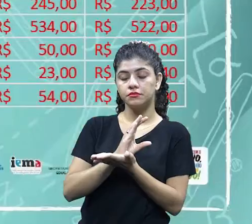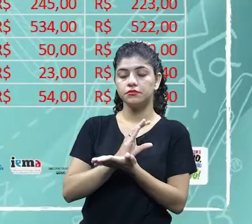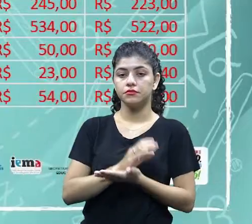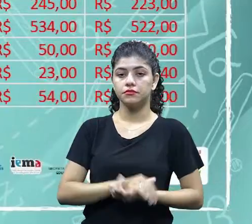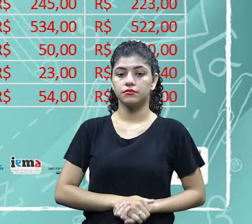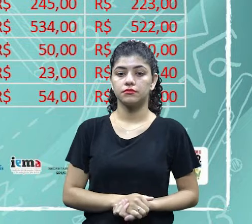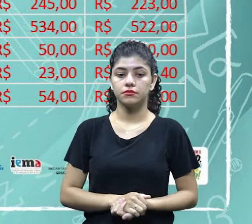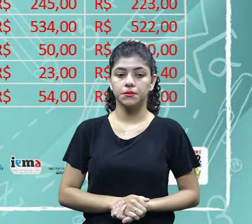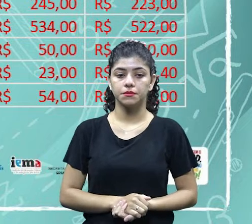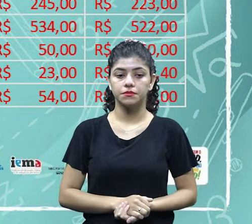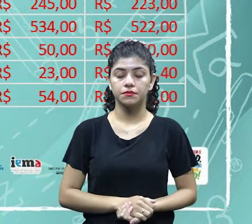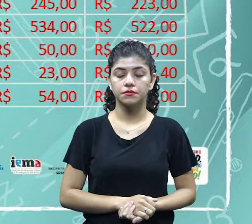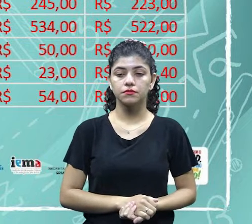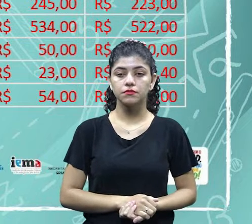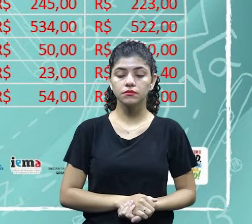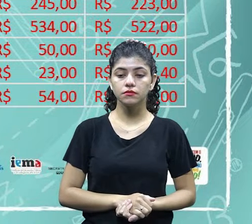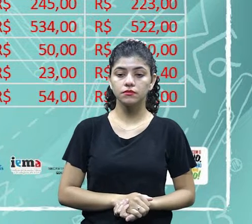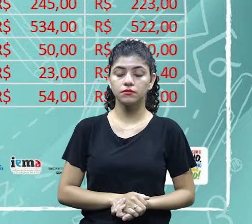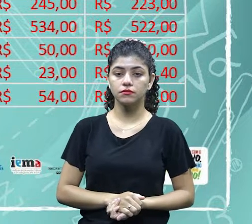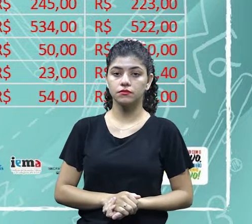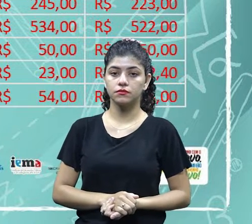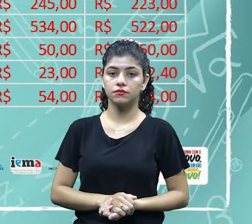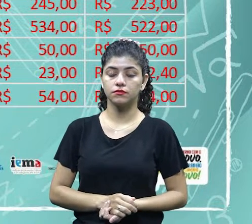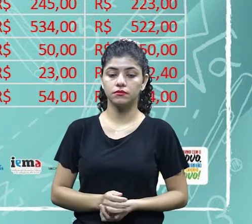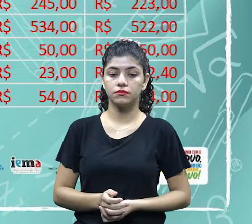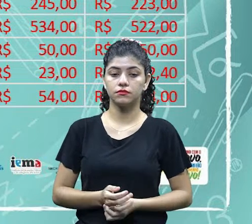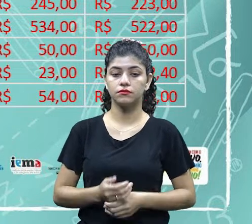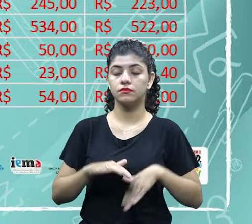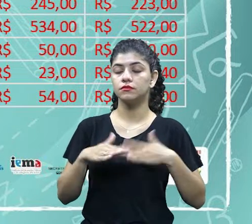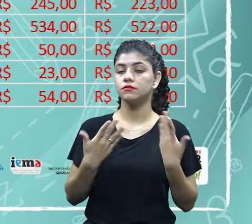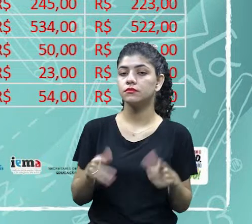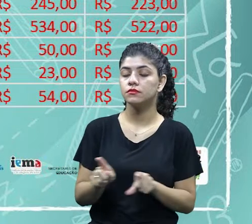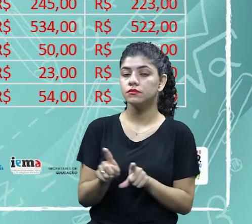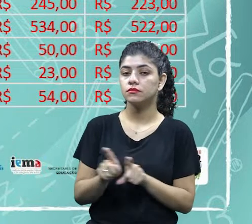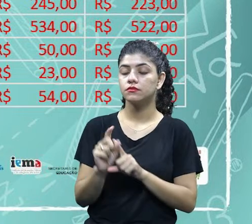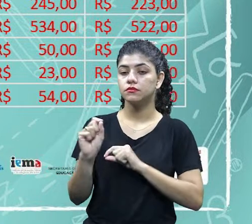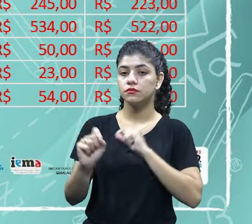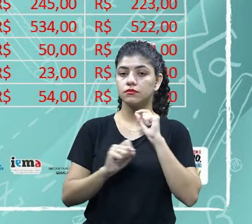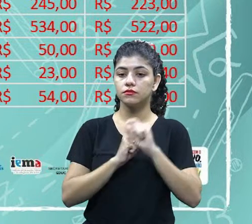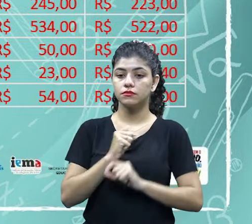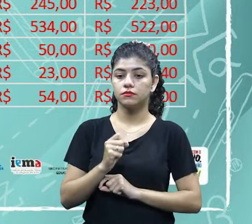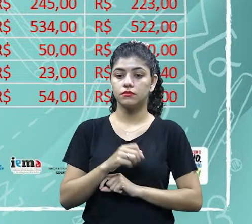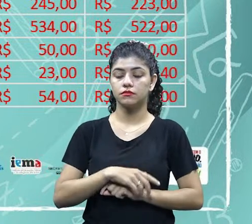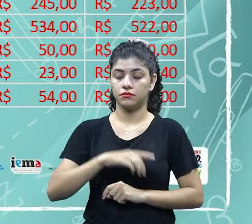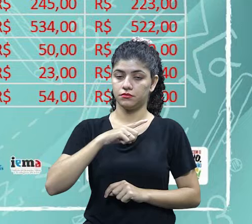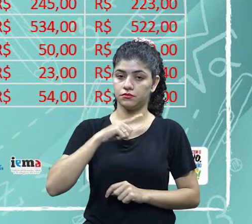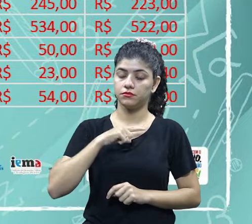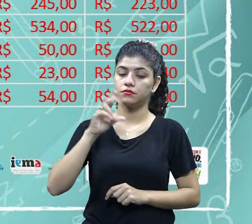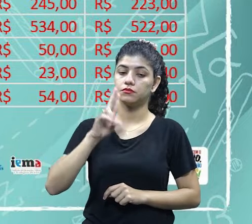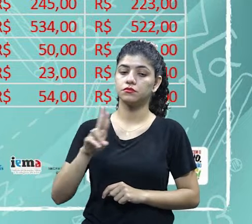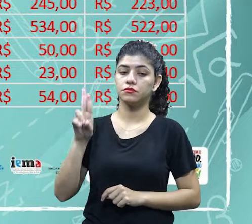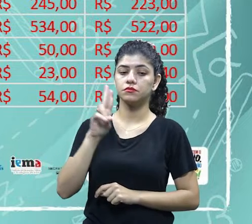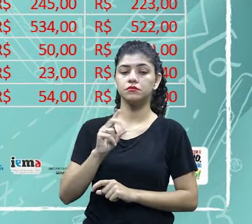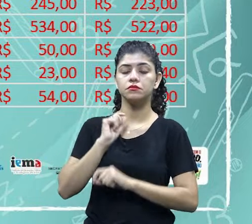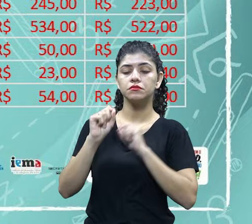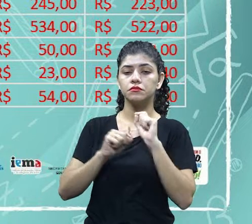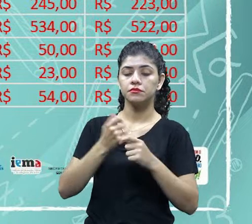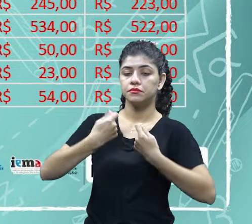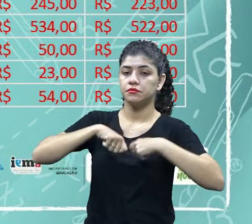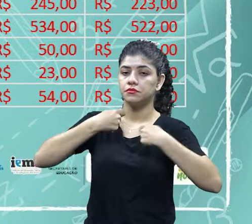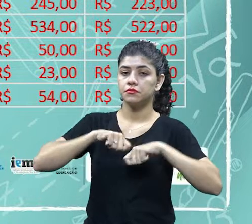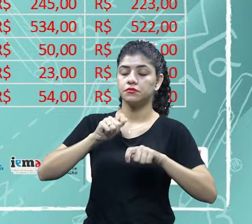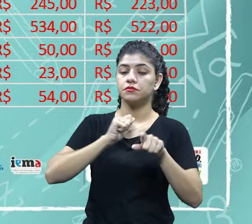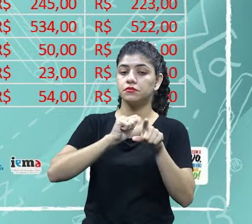receita. Então, além das receitas, ela também teve alguns gastos, né? Então, ela teve gasto